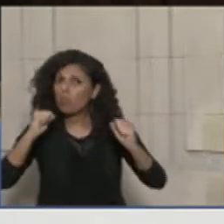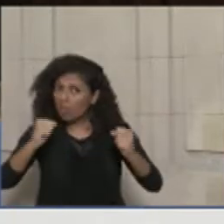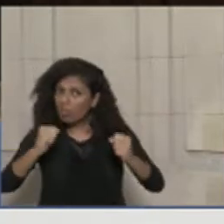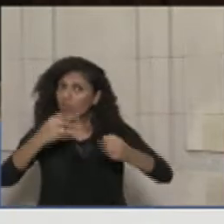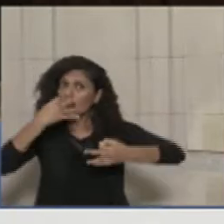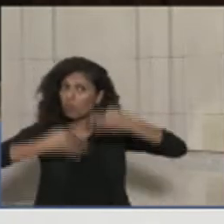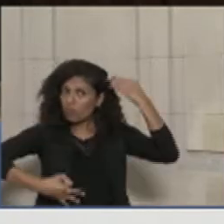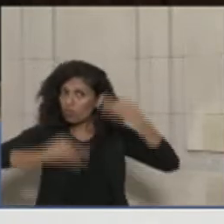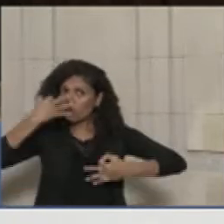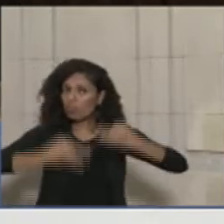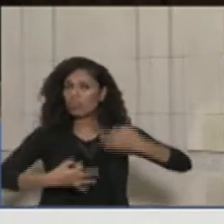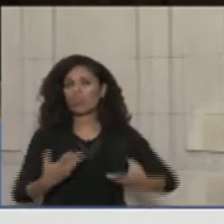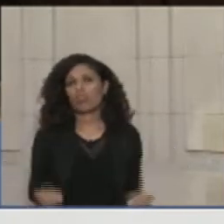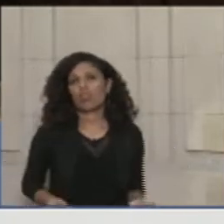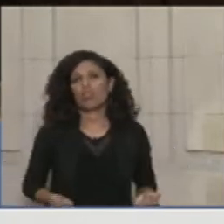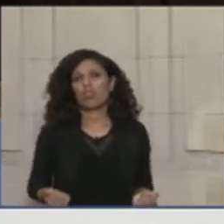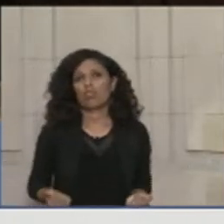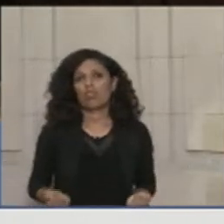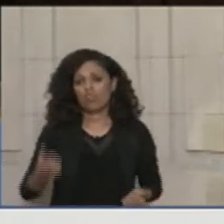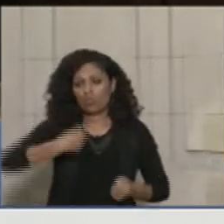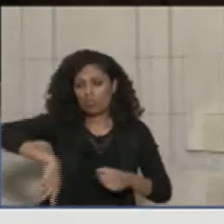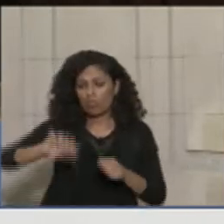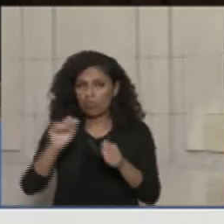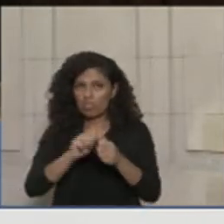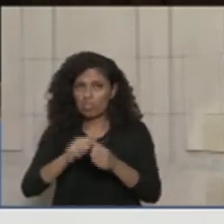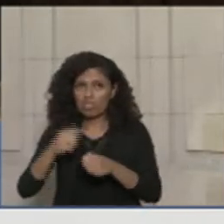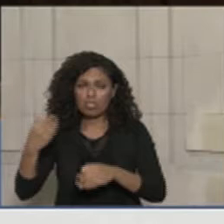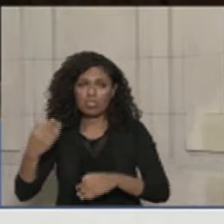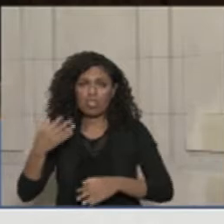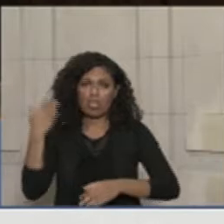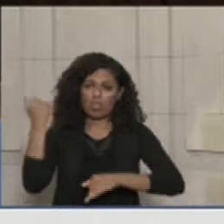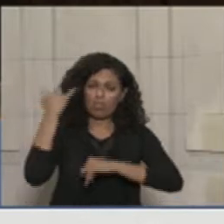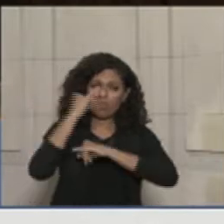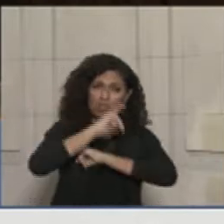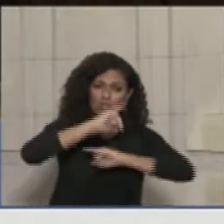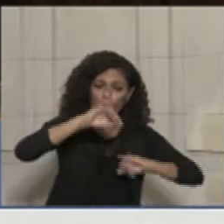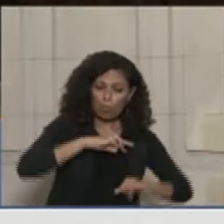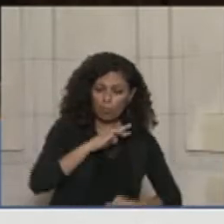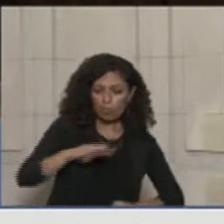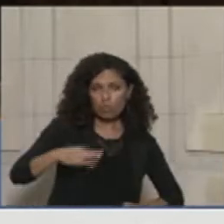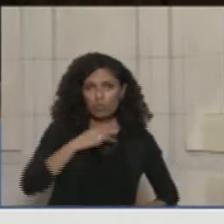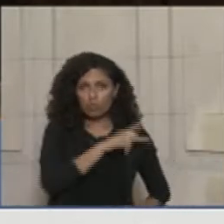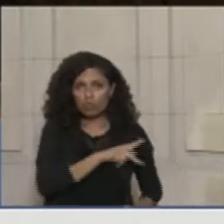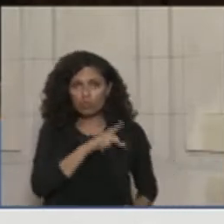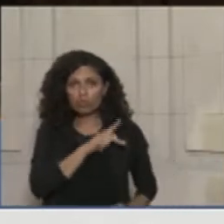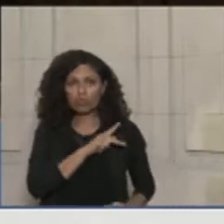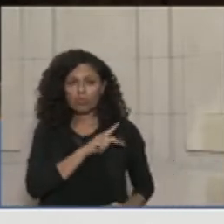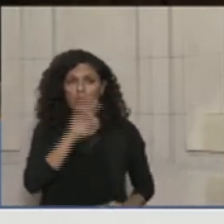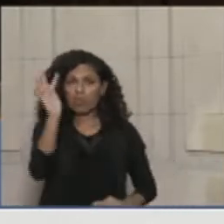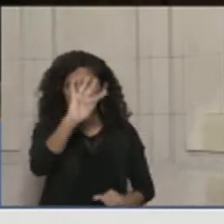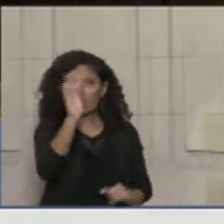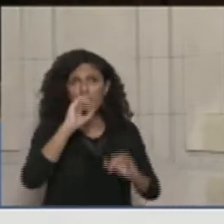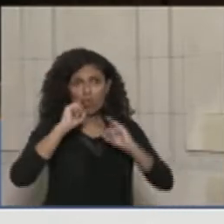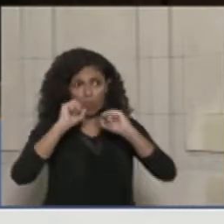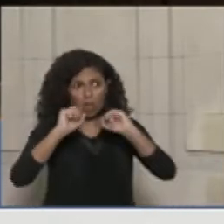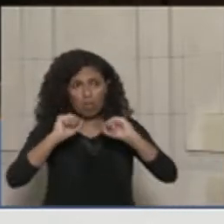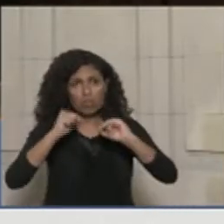ser feita ao Judiciário pelo Ministério Público